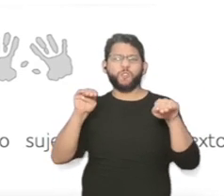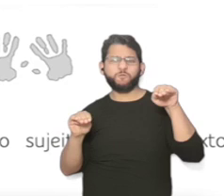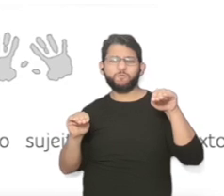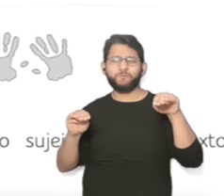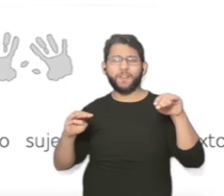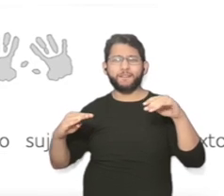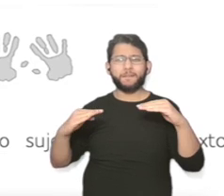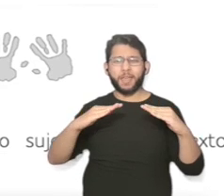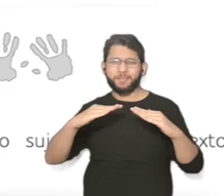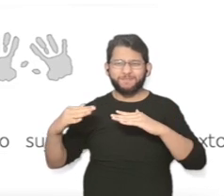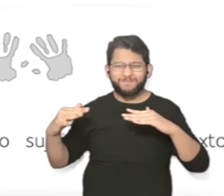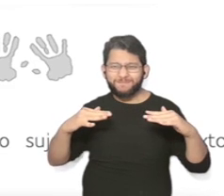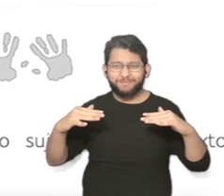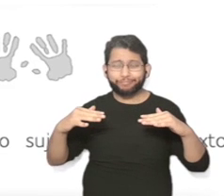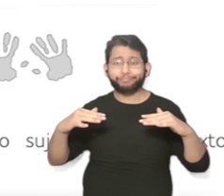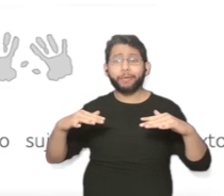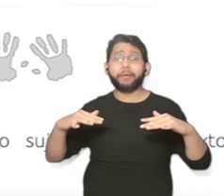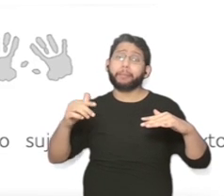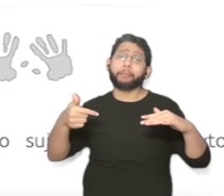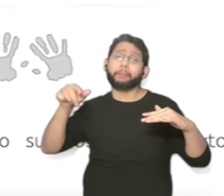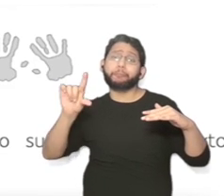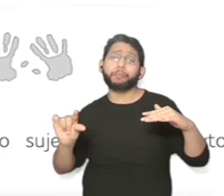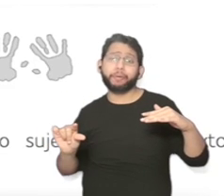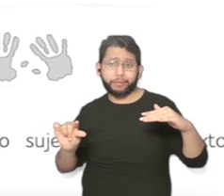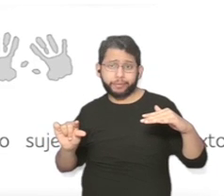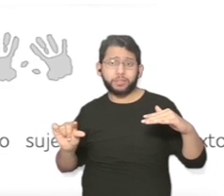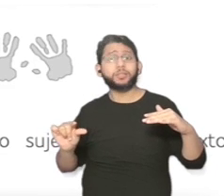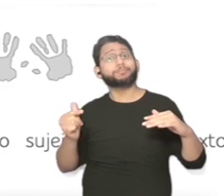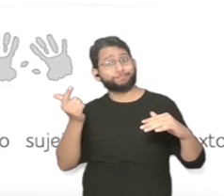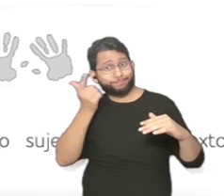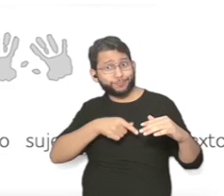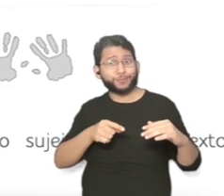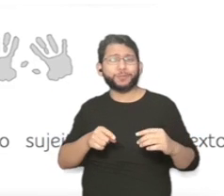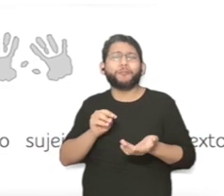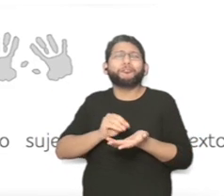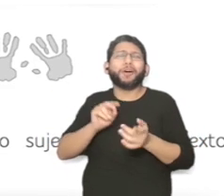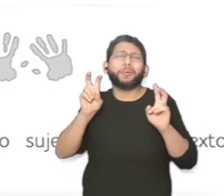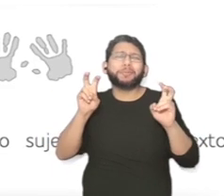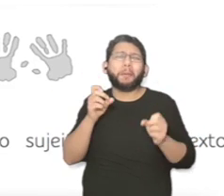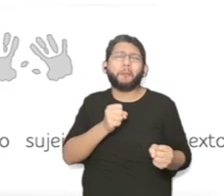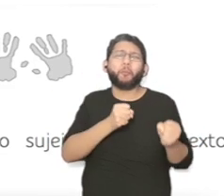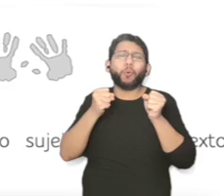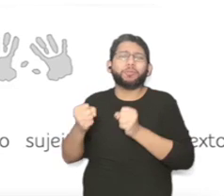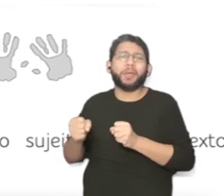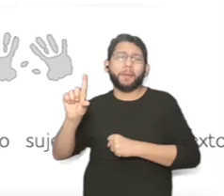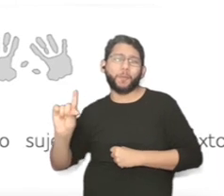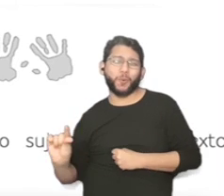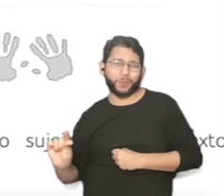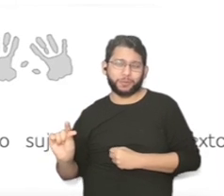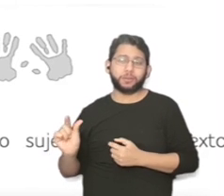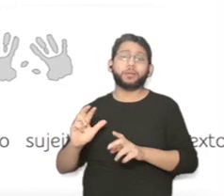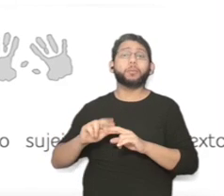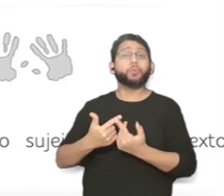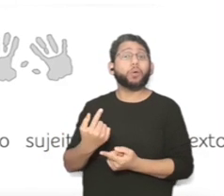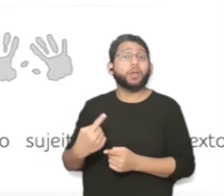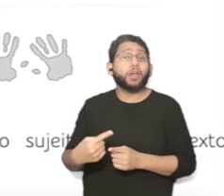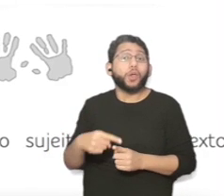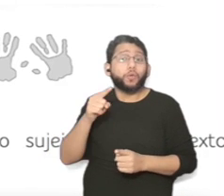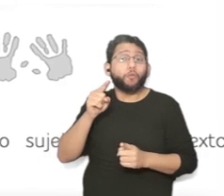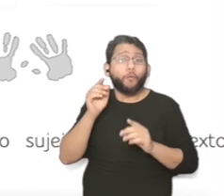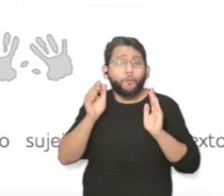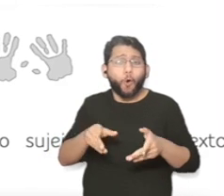poder. Então, falar de contextos minoritários e minoritarizados pode ser bastante relevante para não